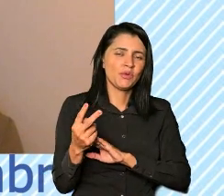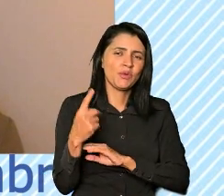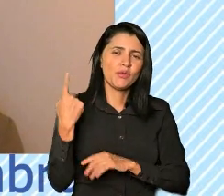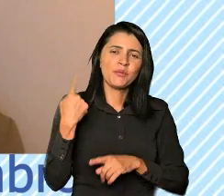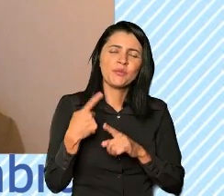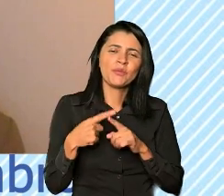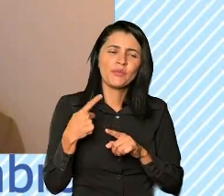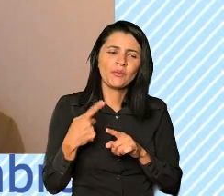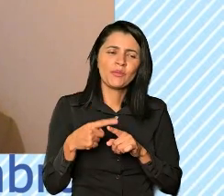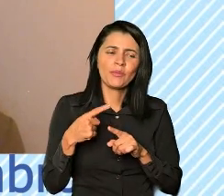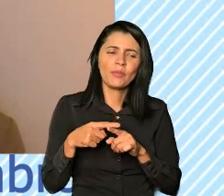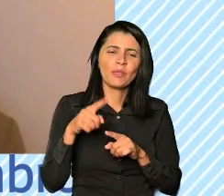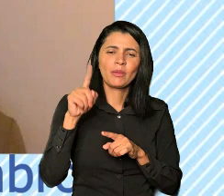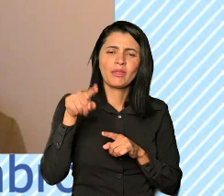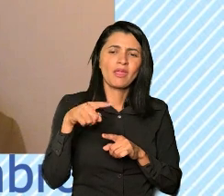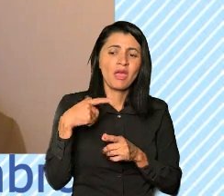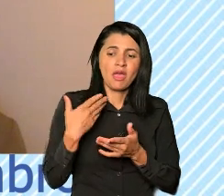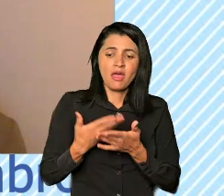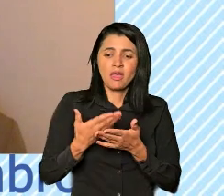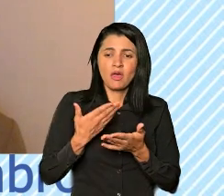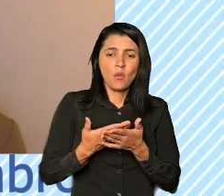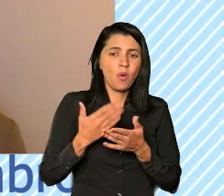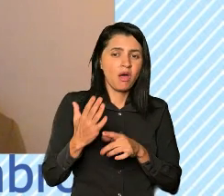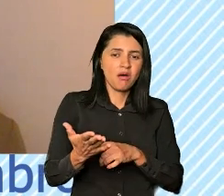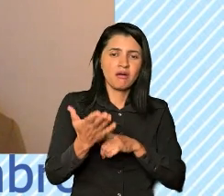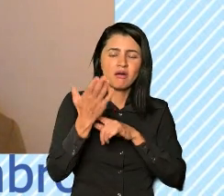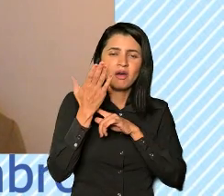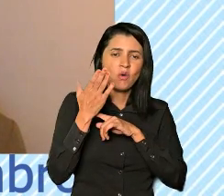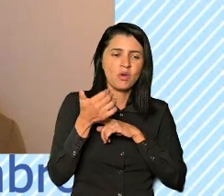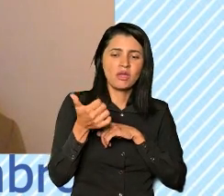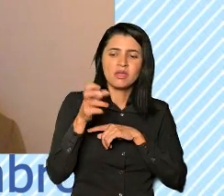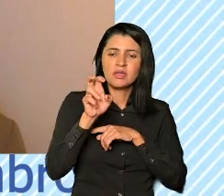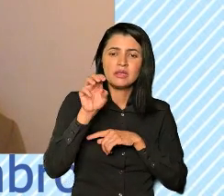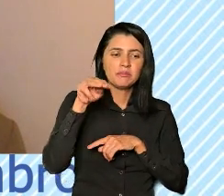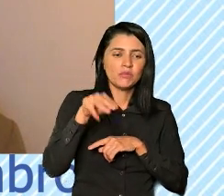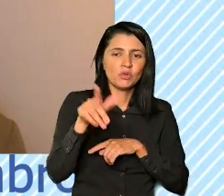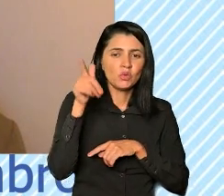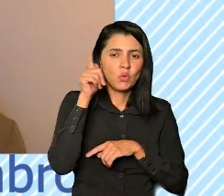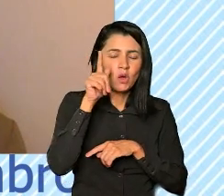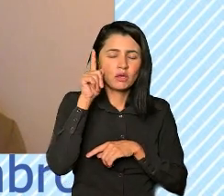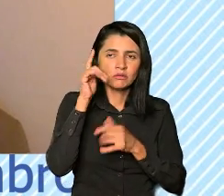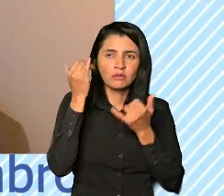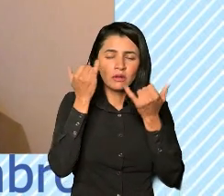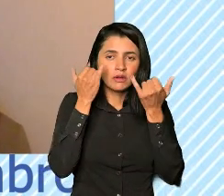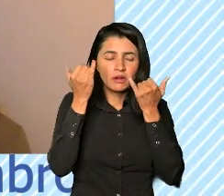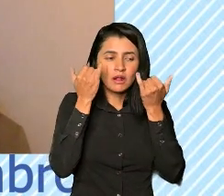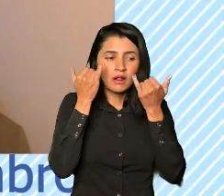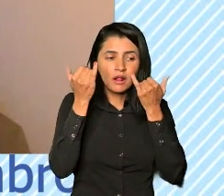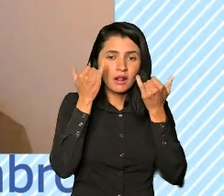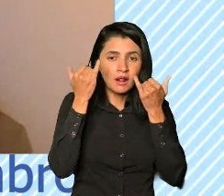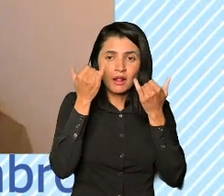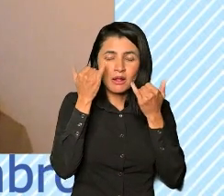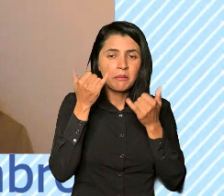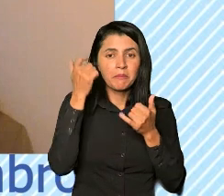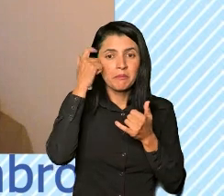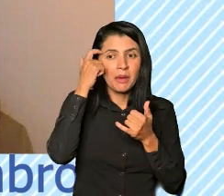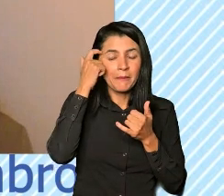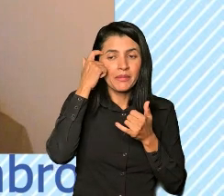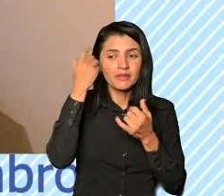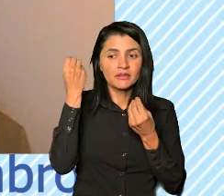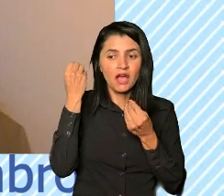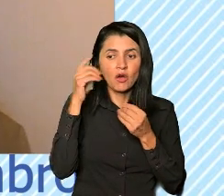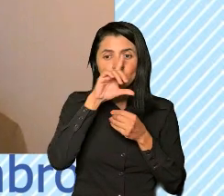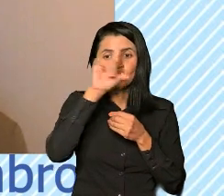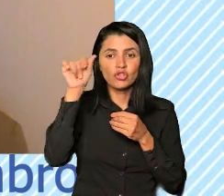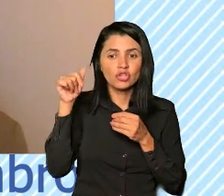porque é uma aula expressa. Em 15 minutos a gente fica com matéria para pensar o dia inteiro.